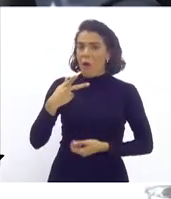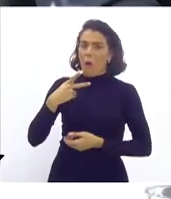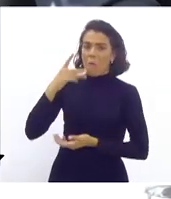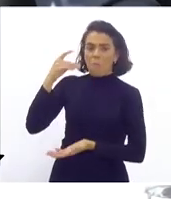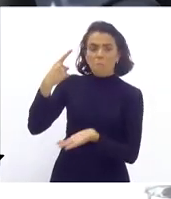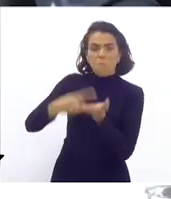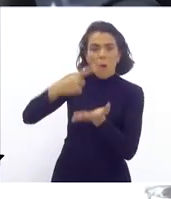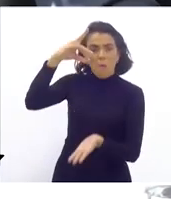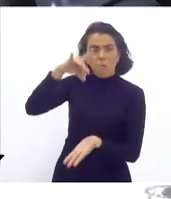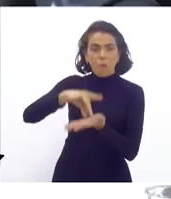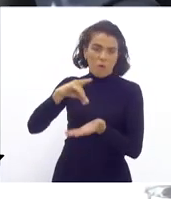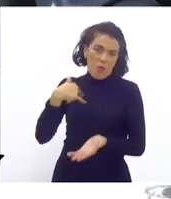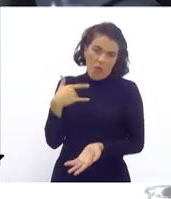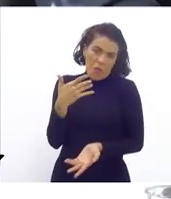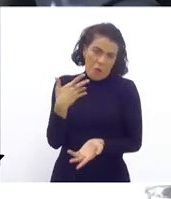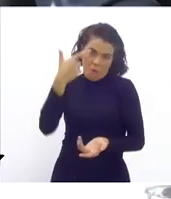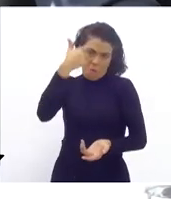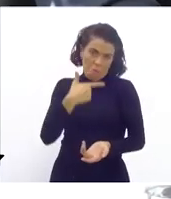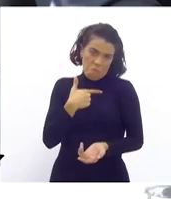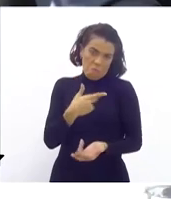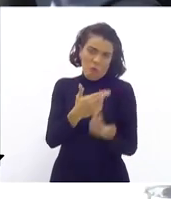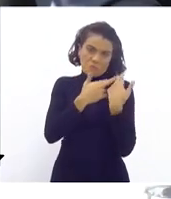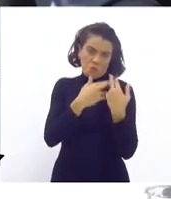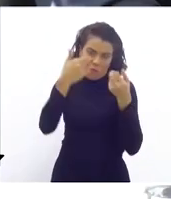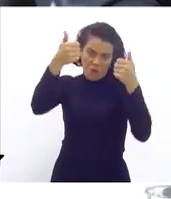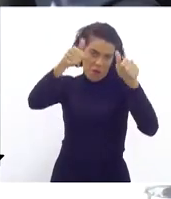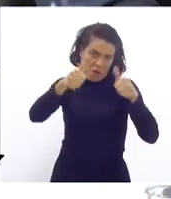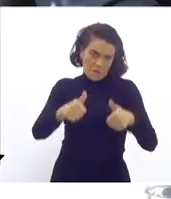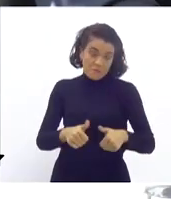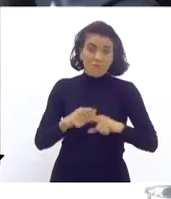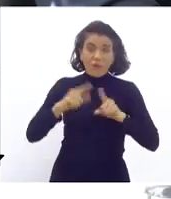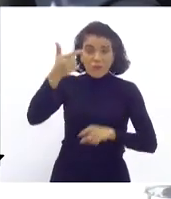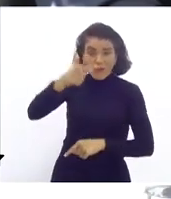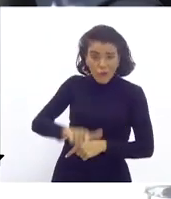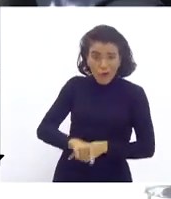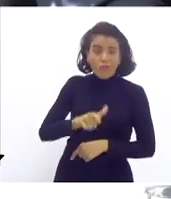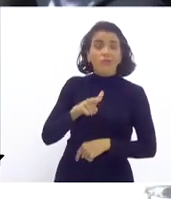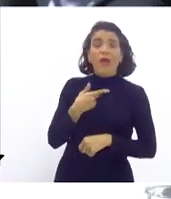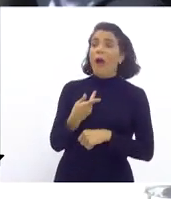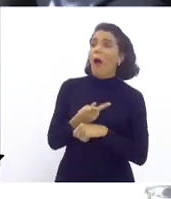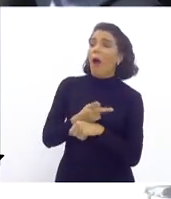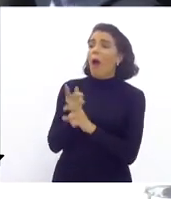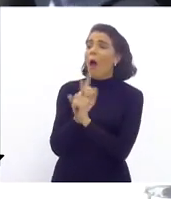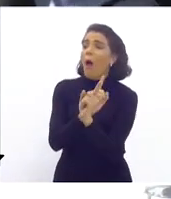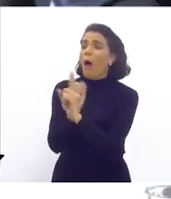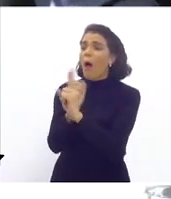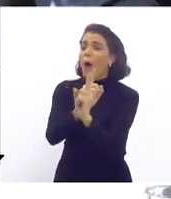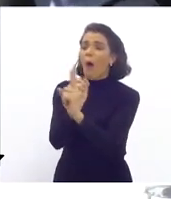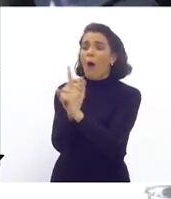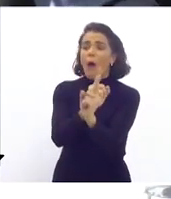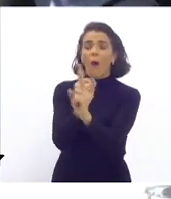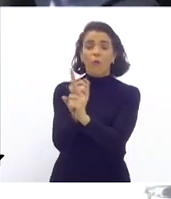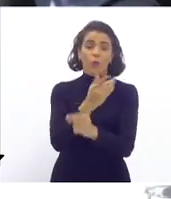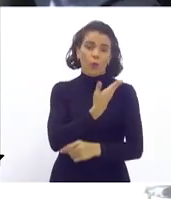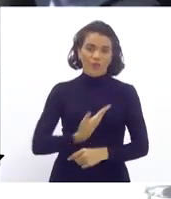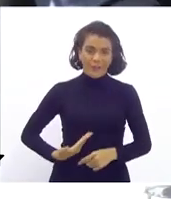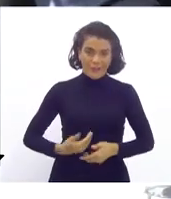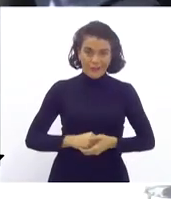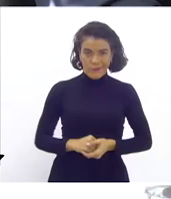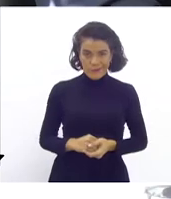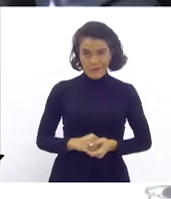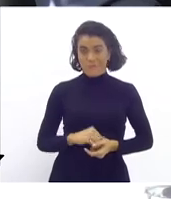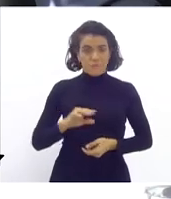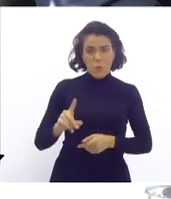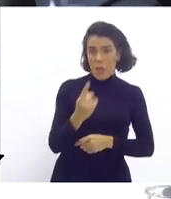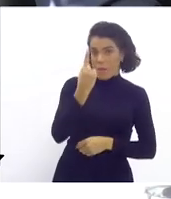não me cabe fazer esse tipo de avaliação mas tá claro que mais uma vez tá indo atrás do governador cumprindo a agenda com o governador Não é